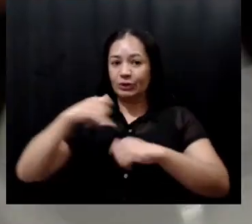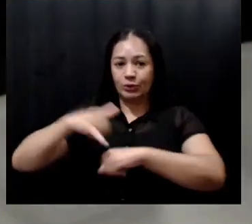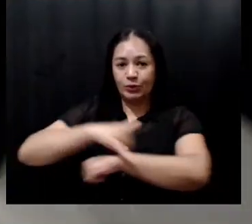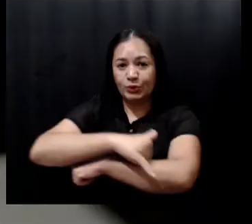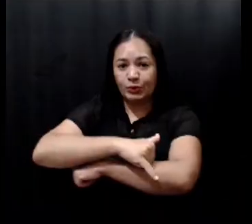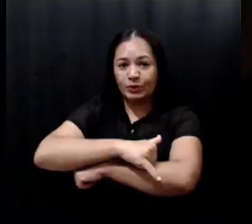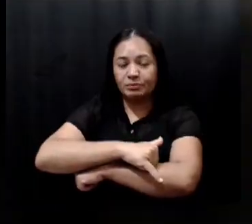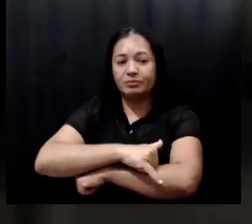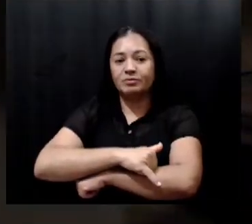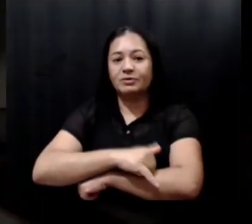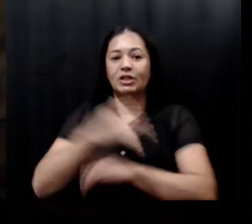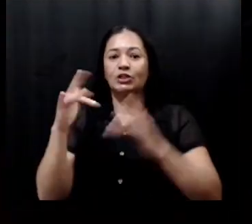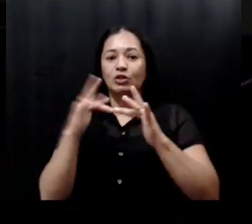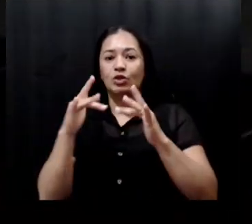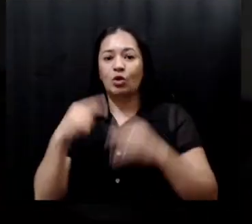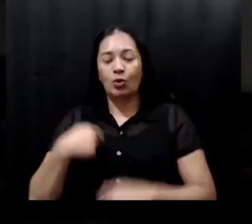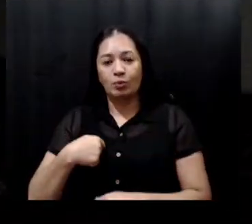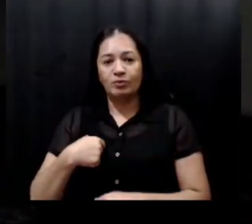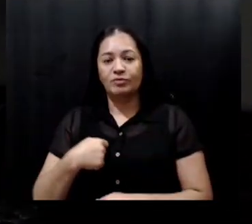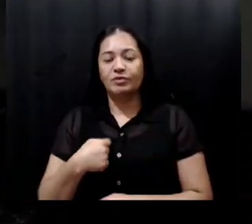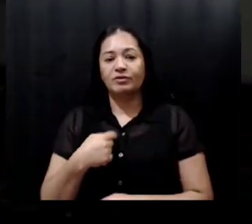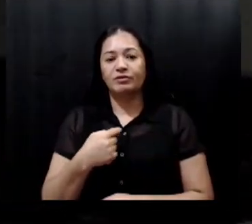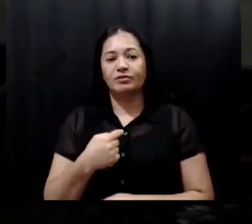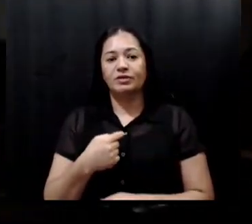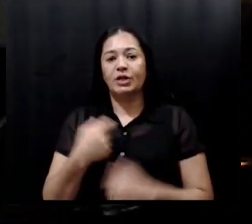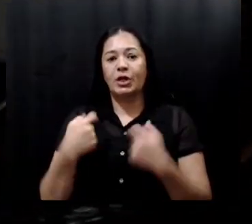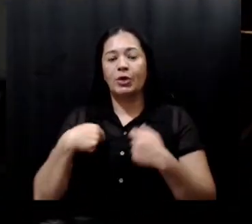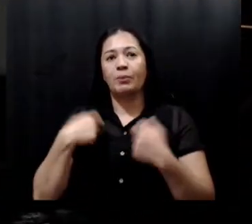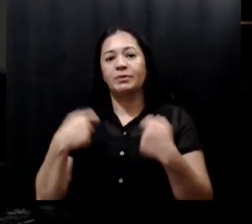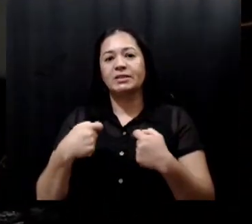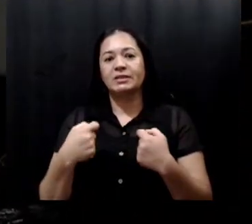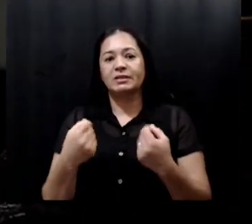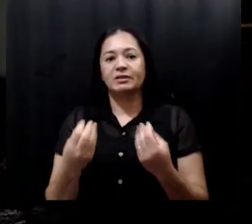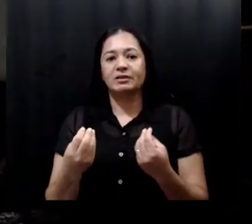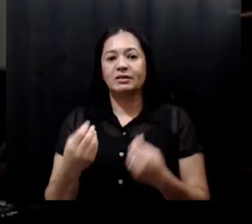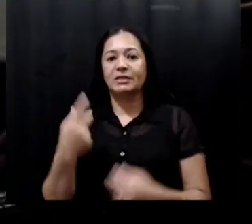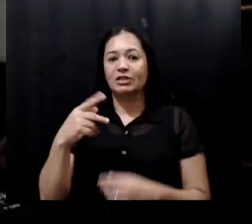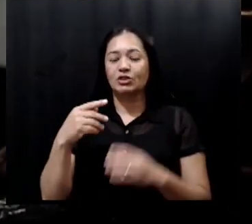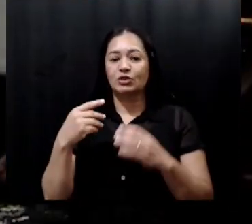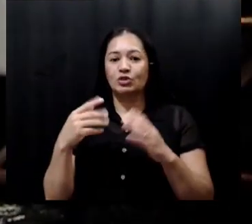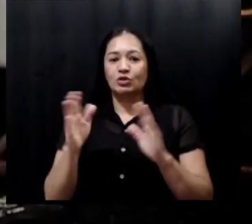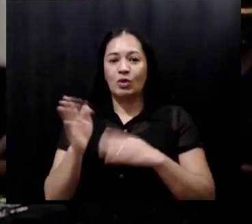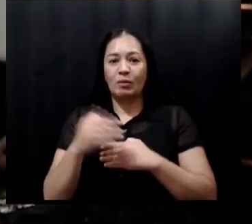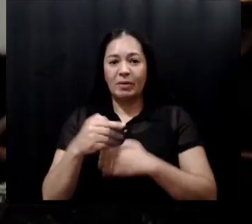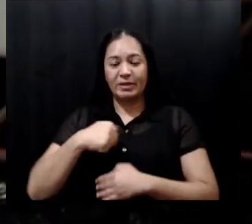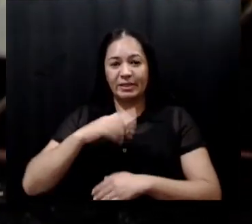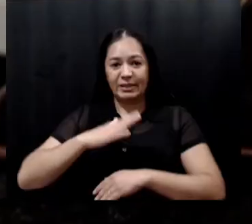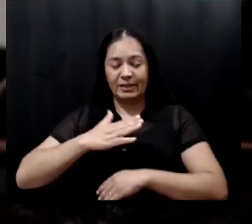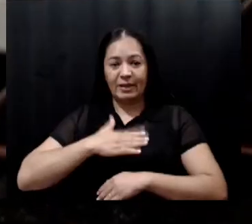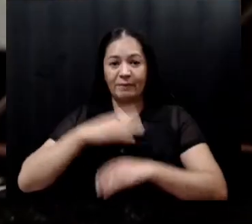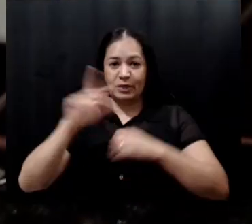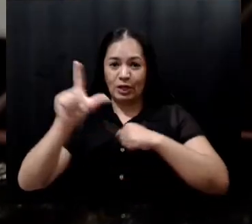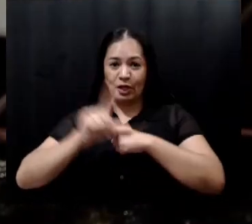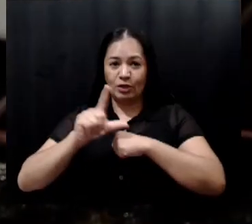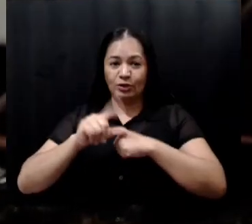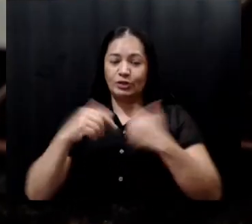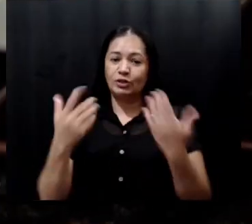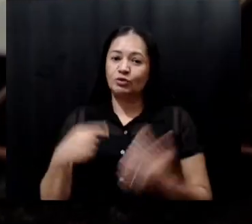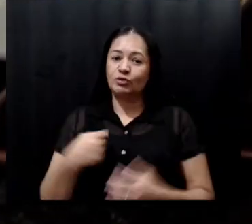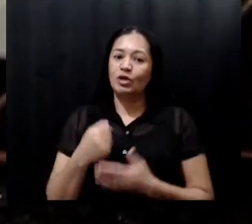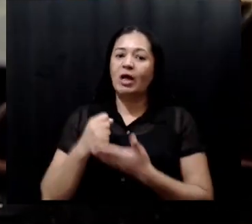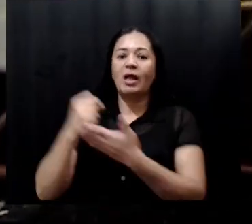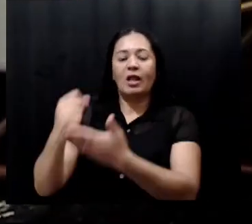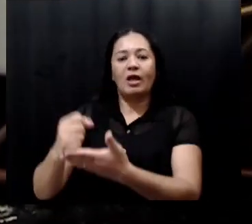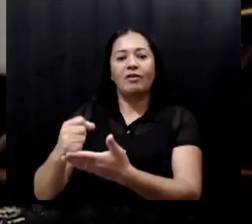contato comigo e falou, eu preciso da sua marmita aqui no meu estabelecimento. Então a gente fornece a marmita para ele